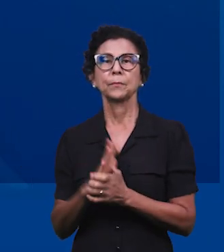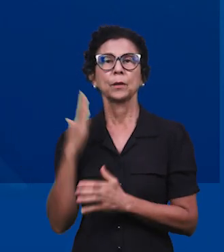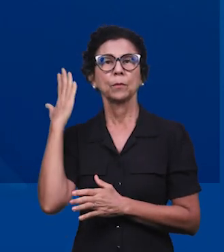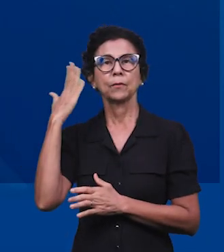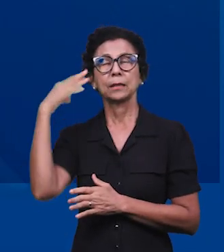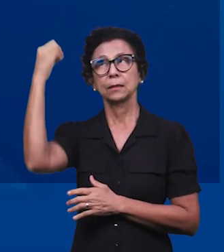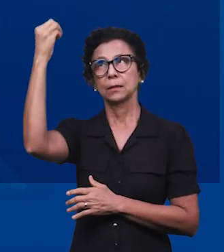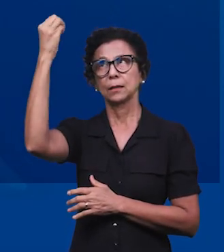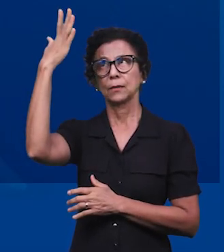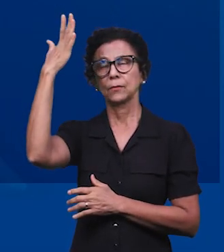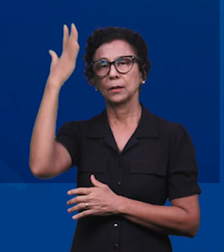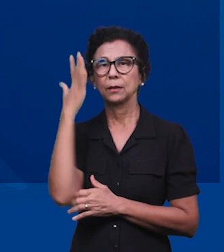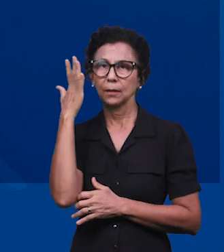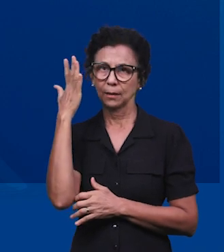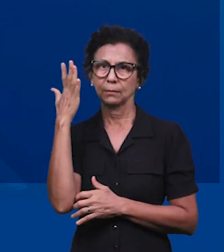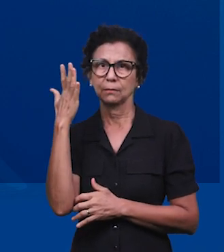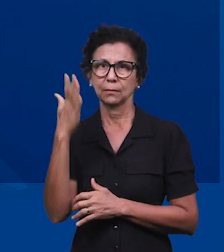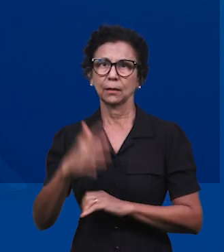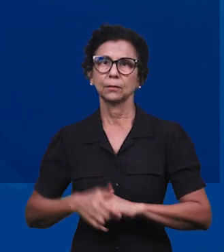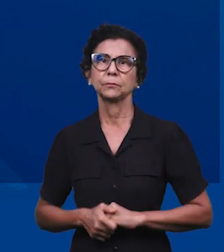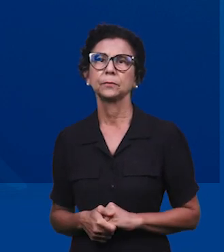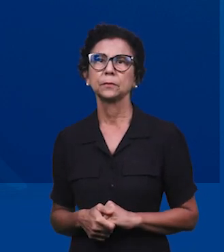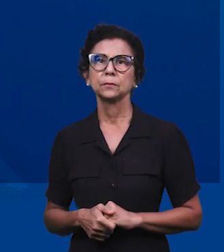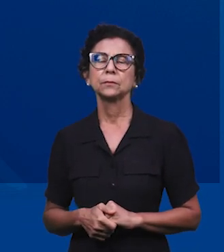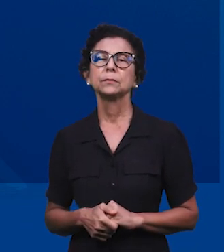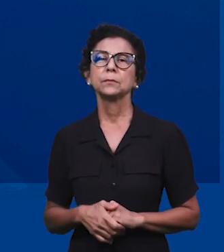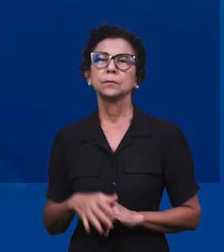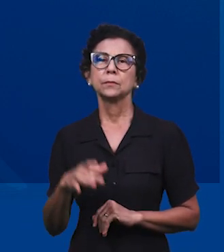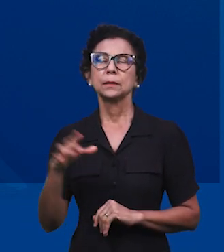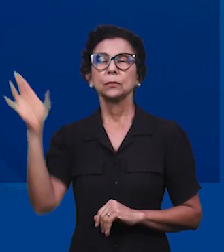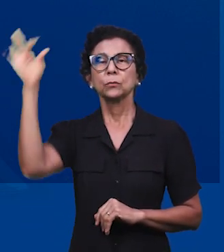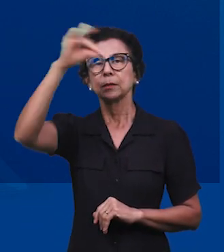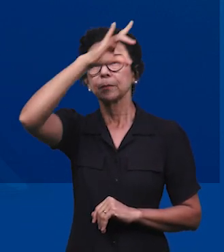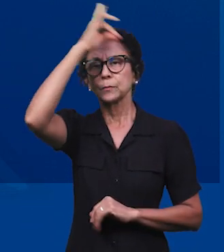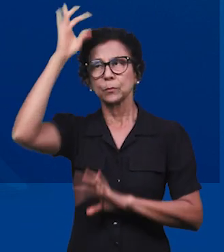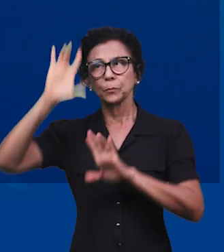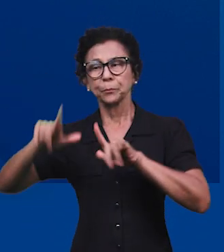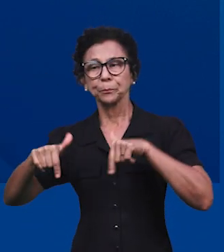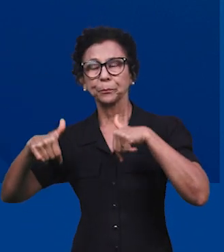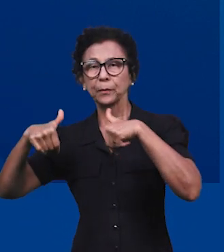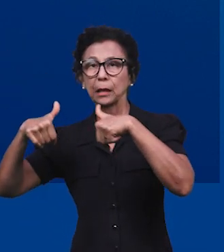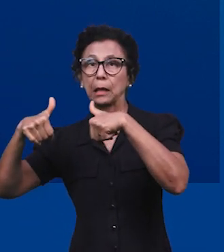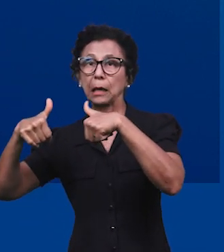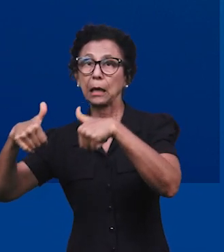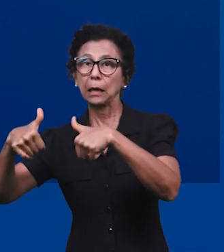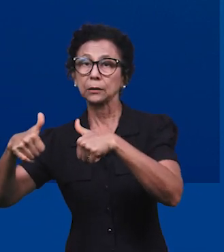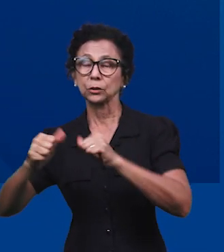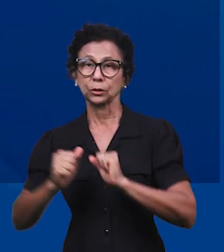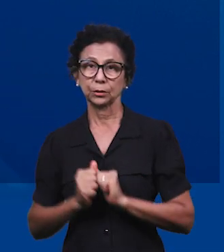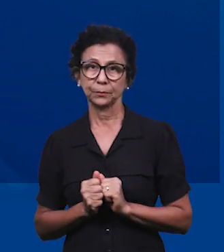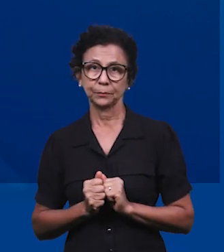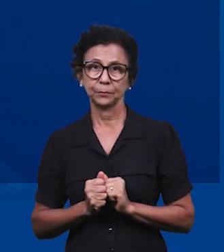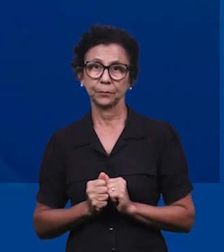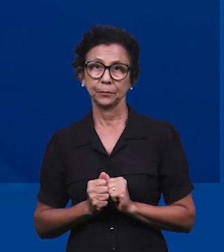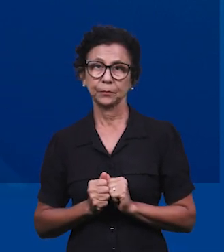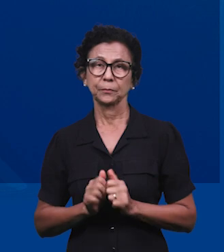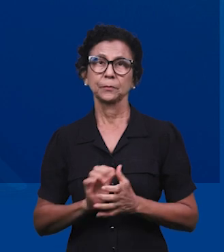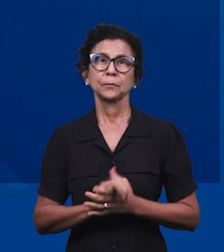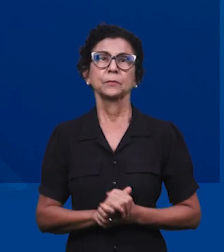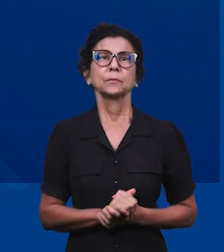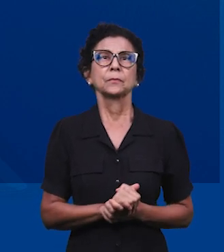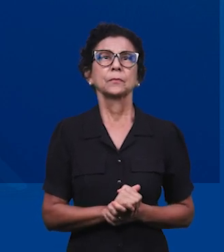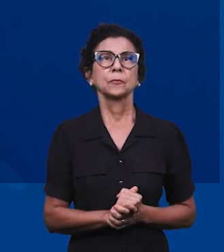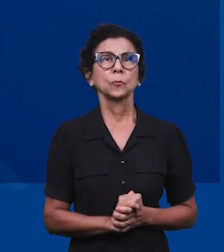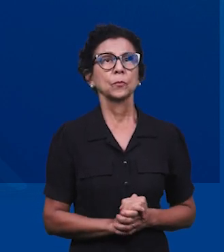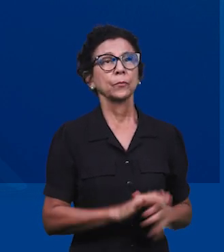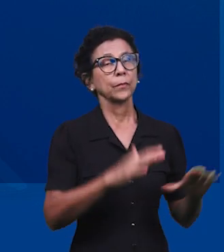revelada. Ele tem a intervenção do Espírito Santo e ela significa boas novas. Já